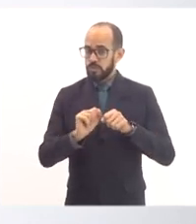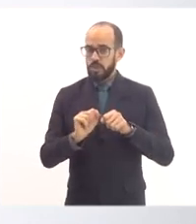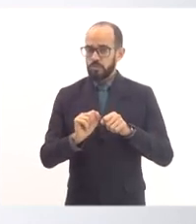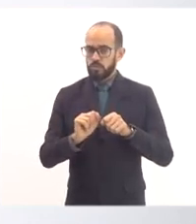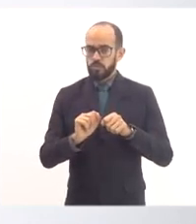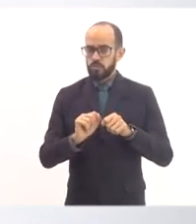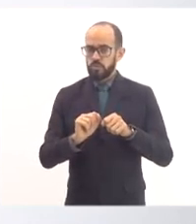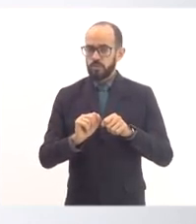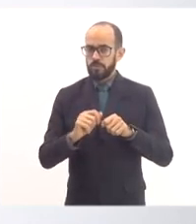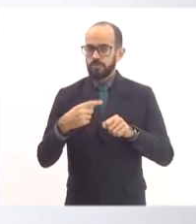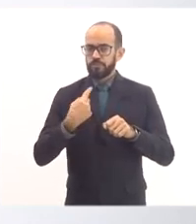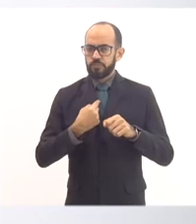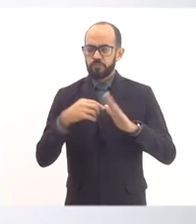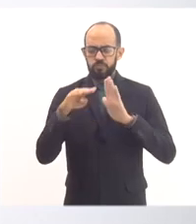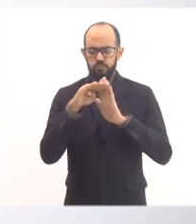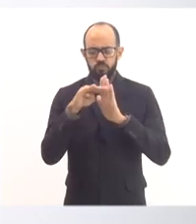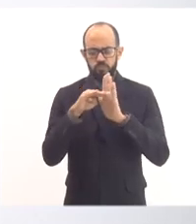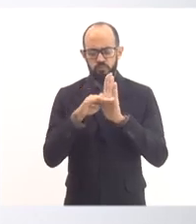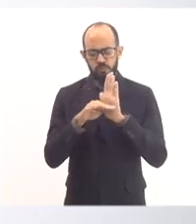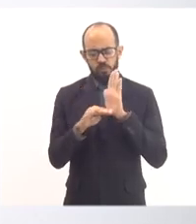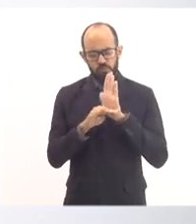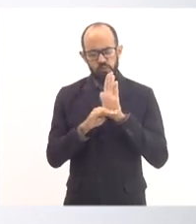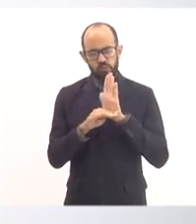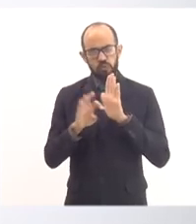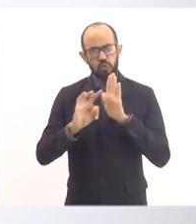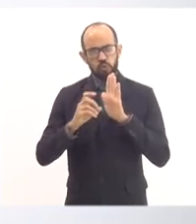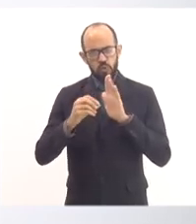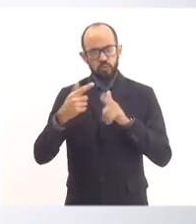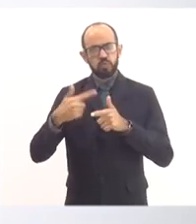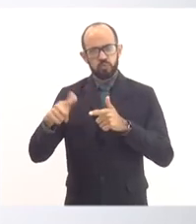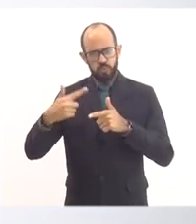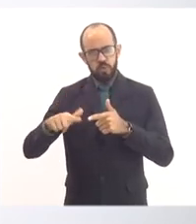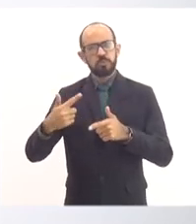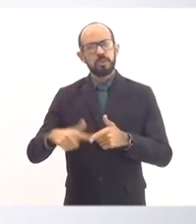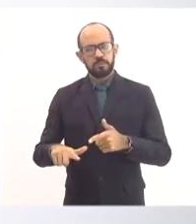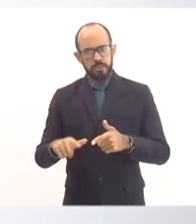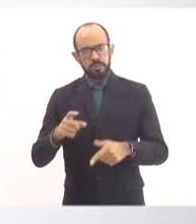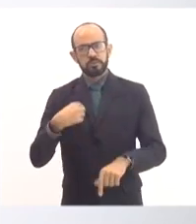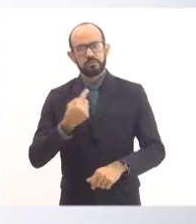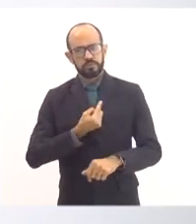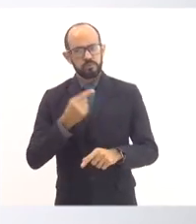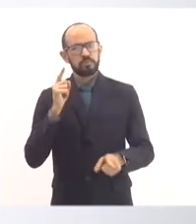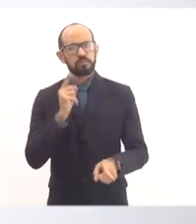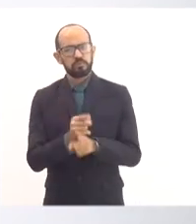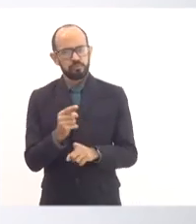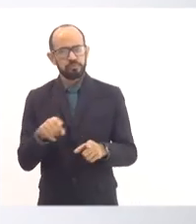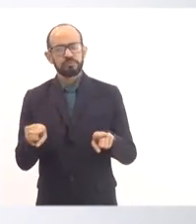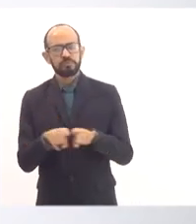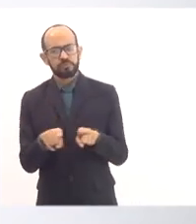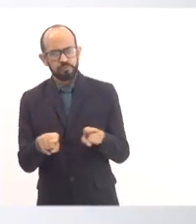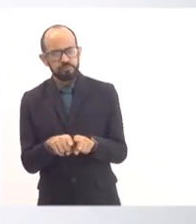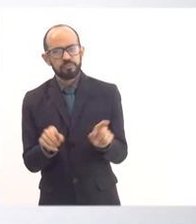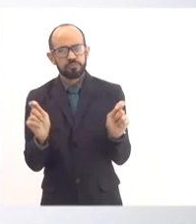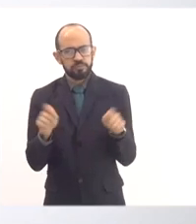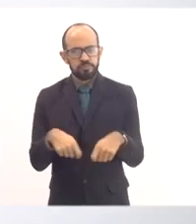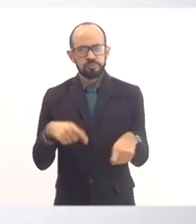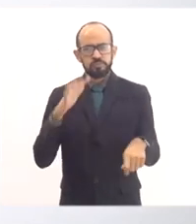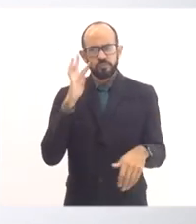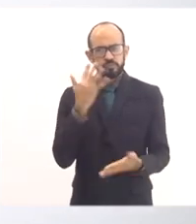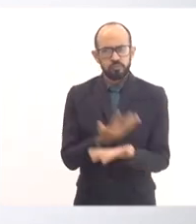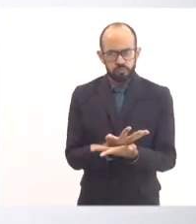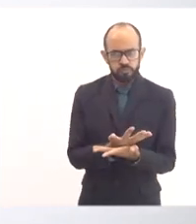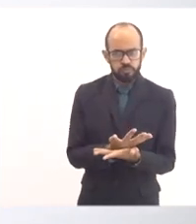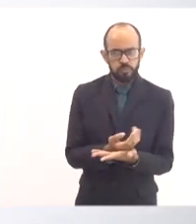fez uma relação dos problemas que a gente está encontrando e das possíveis soluções. Tivemos uma